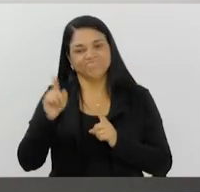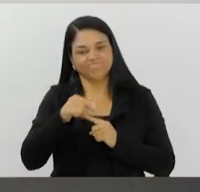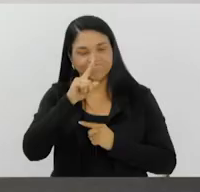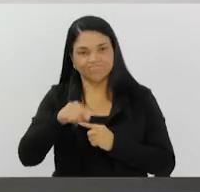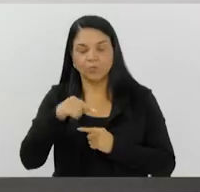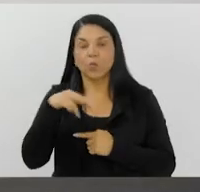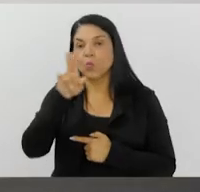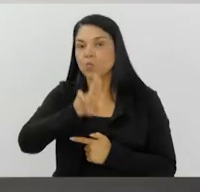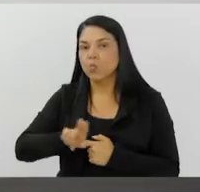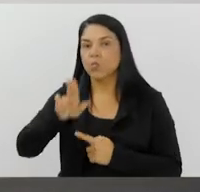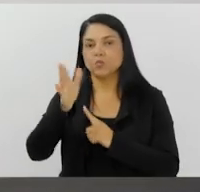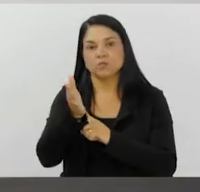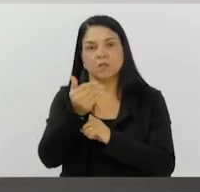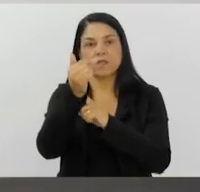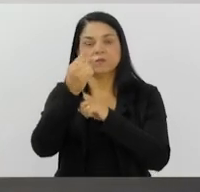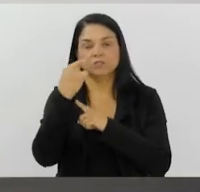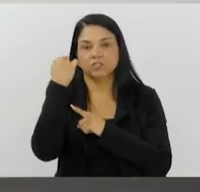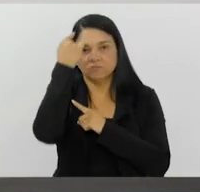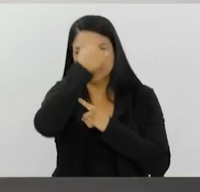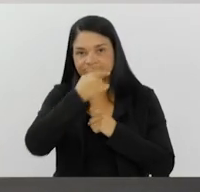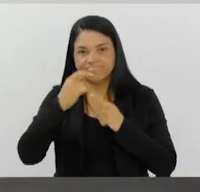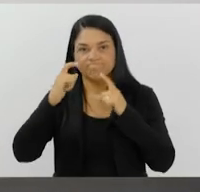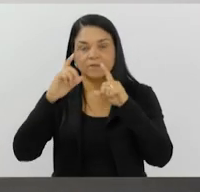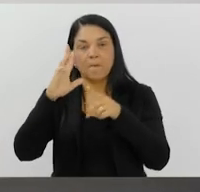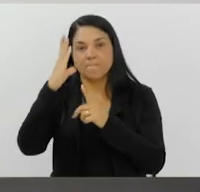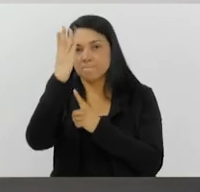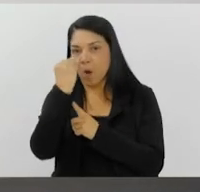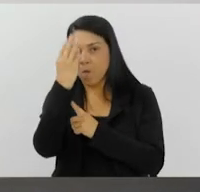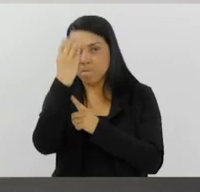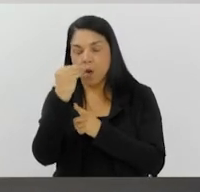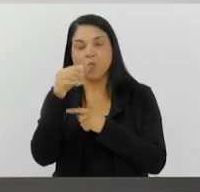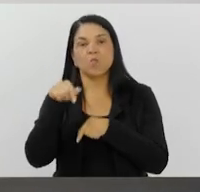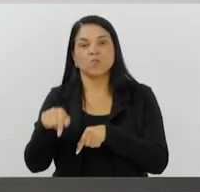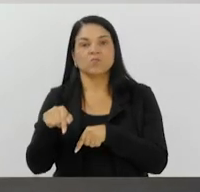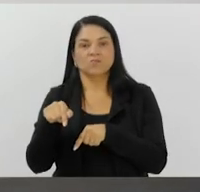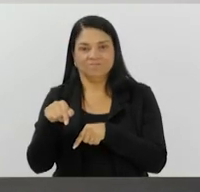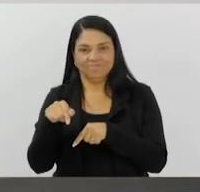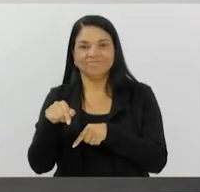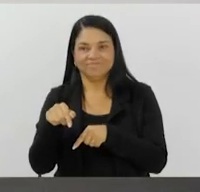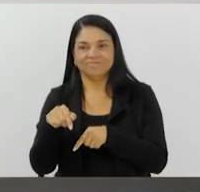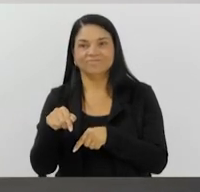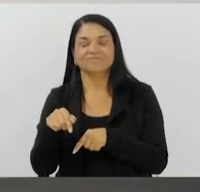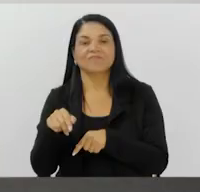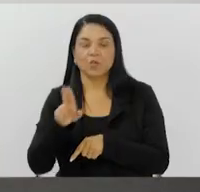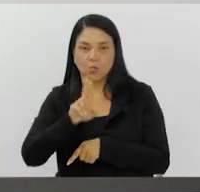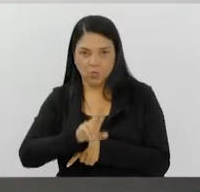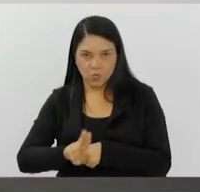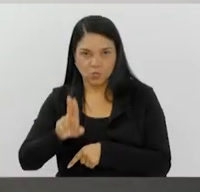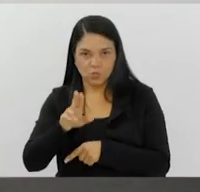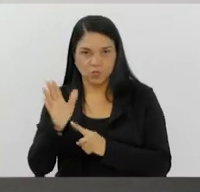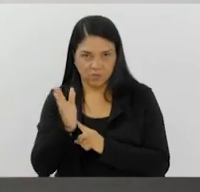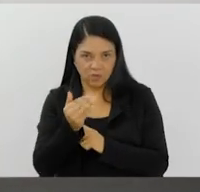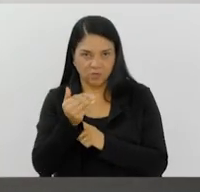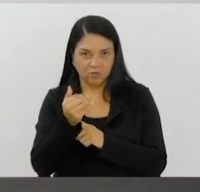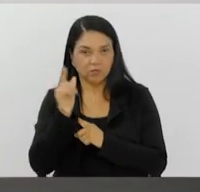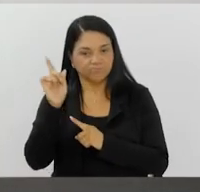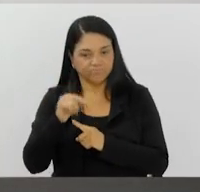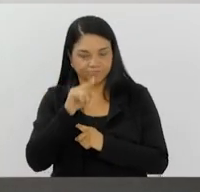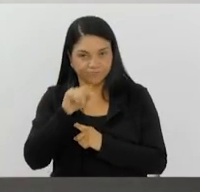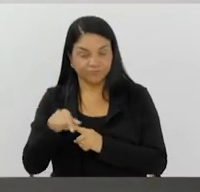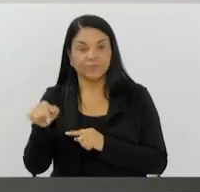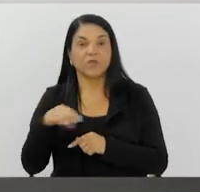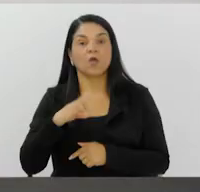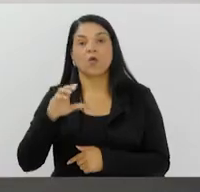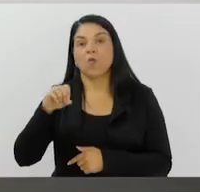relatório esse que fundamentou a a posicionamento do Parlamento europeu em relação ao uso dessa tecnologia e a gente pode falar por exemplo da